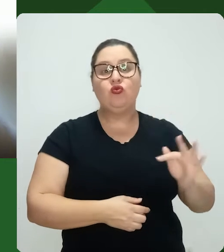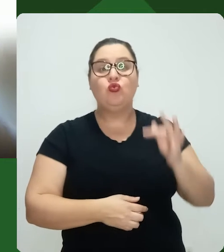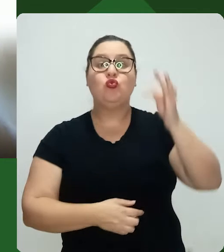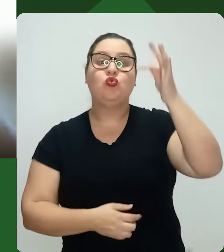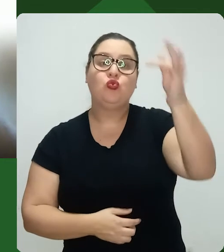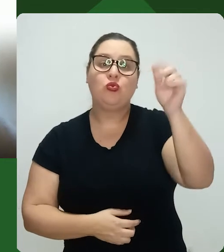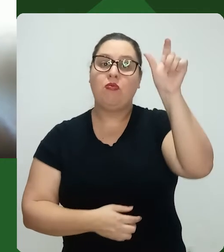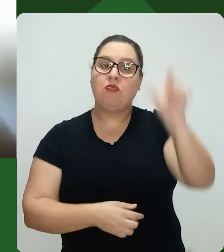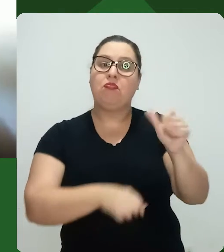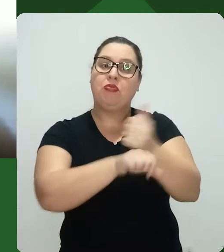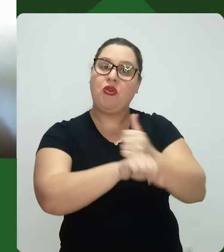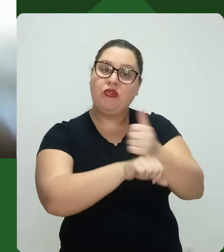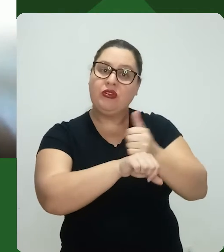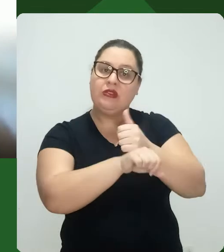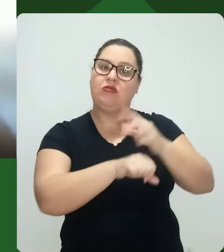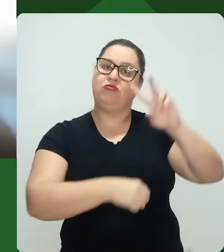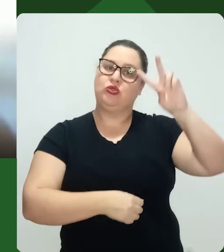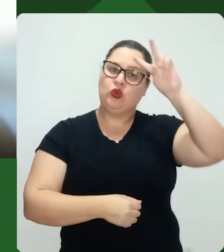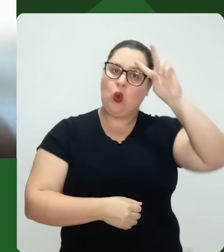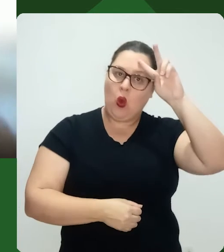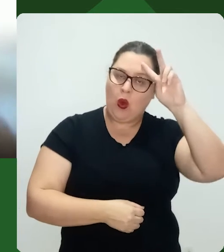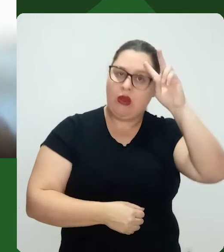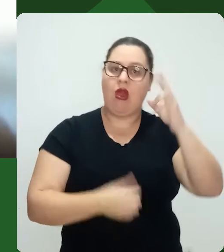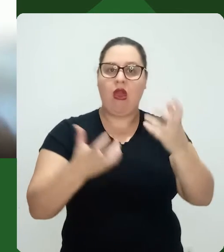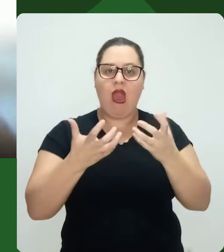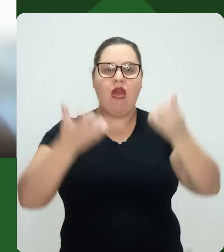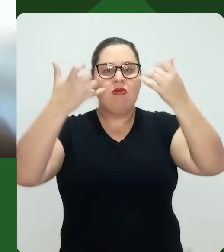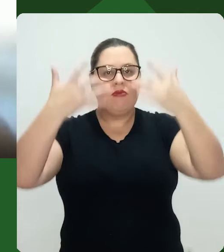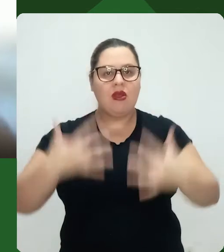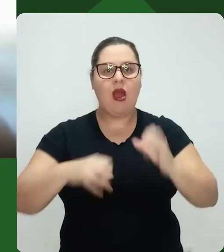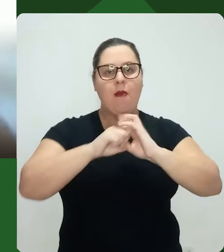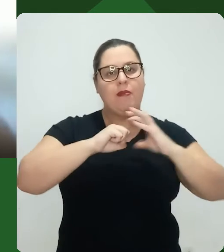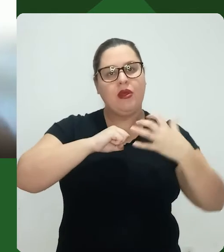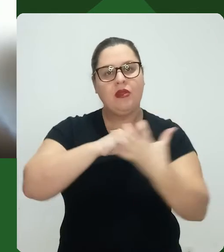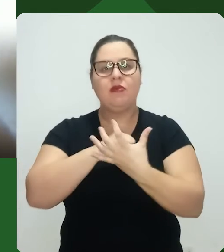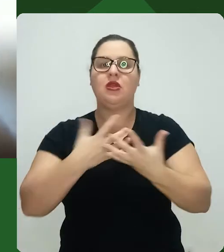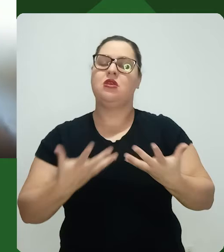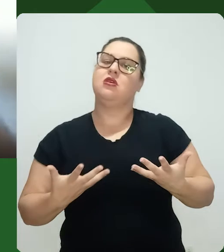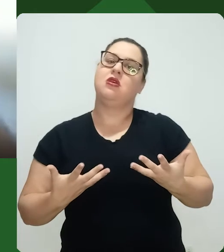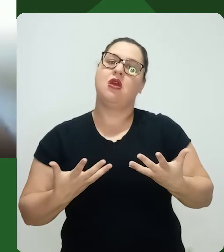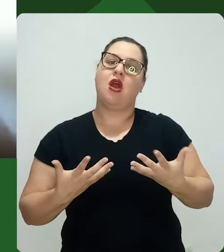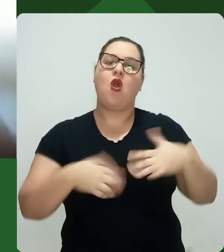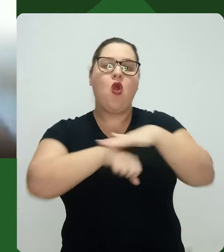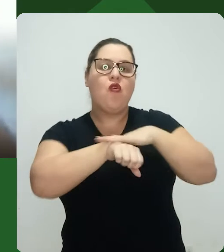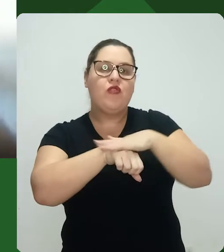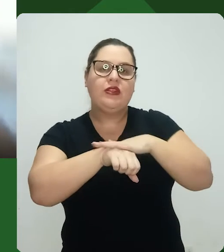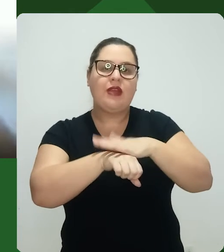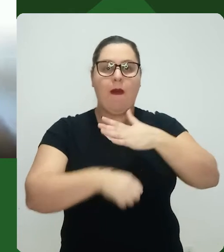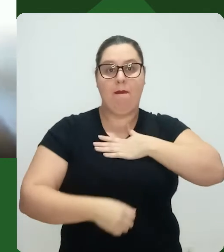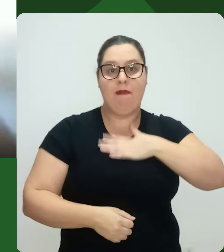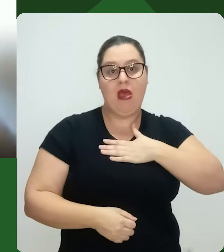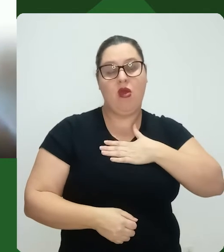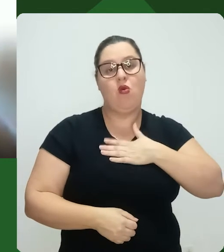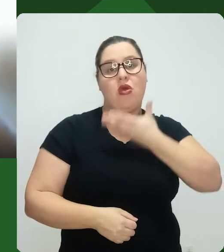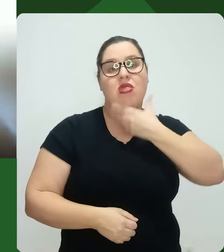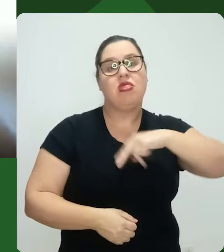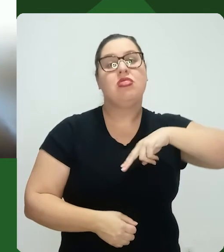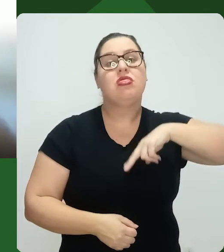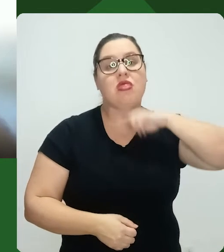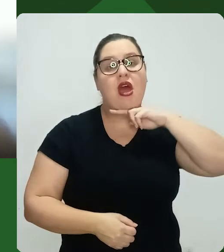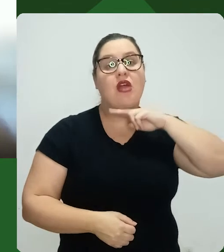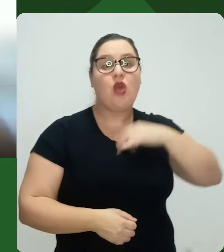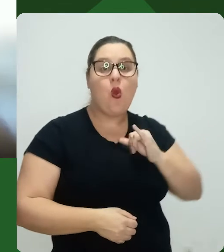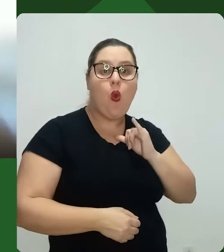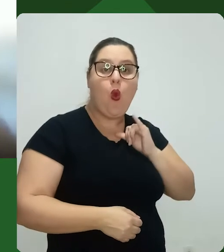né? Se o historiador do futuro vier falar sobre a pandemia, né? Muito tempo depois, e falar com, por